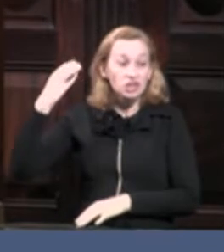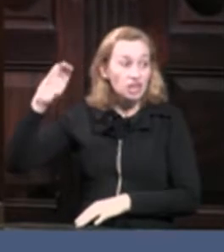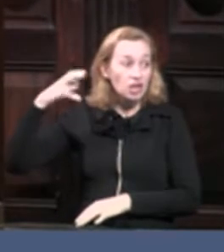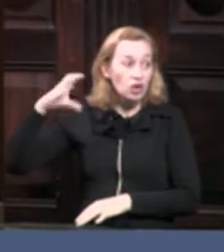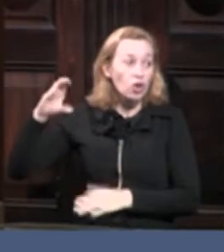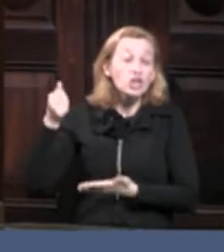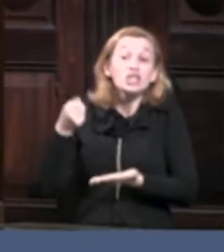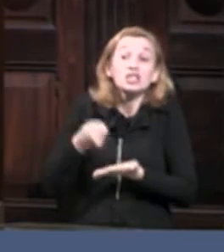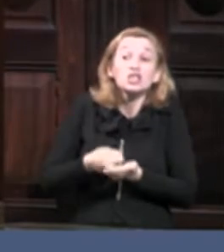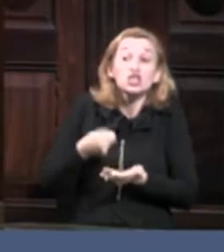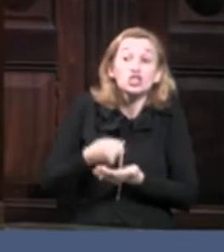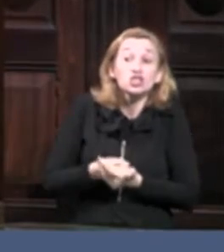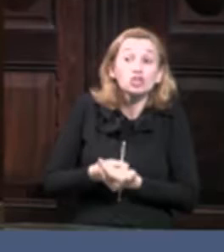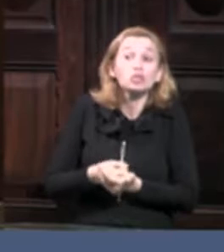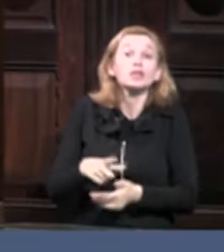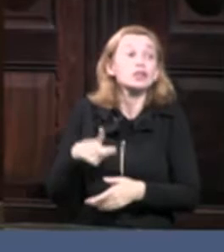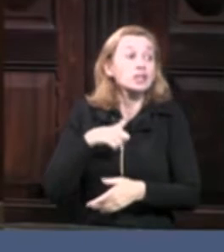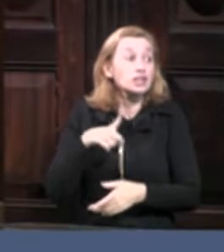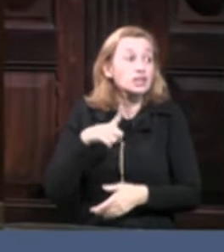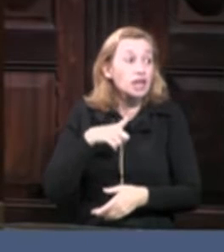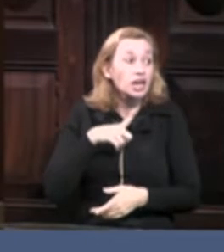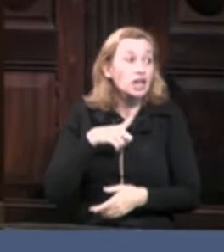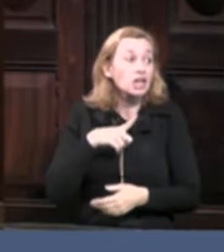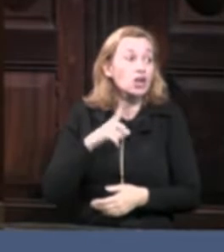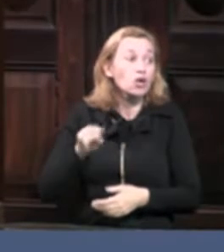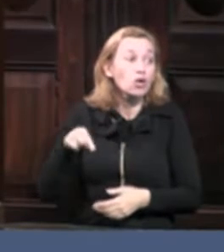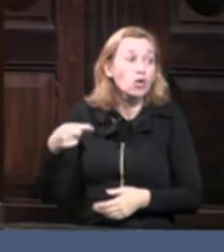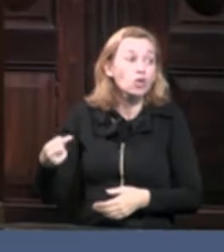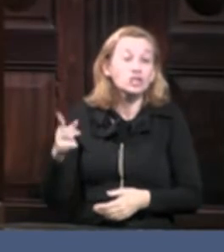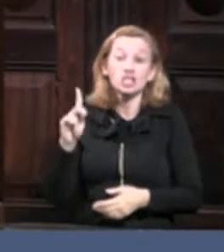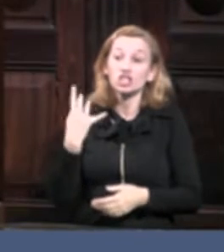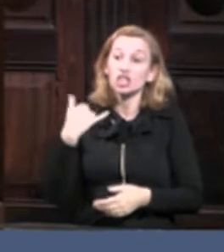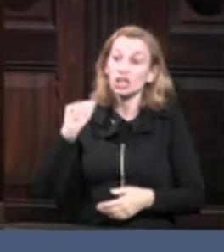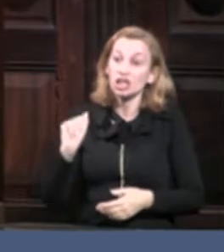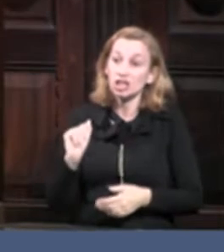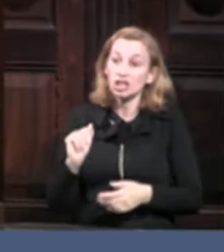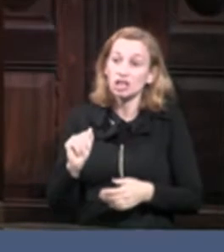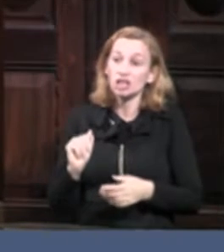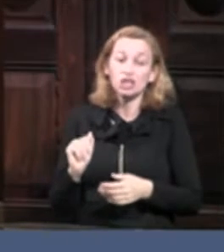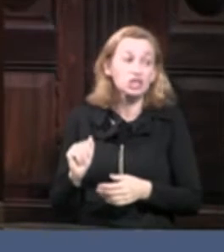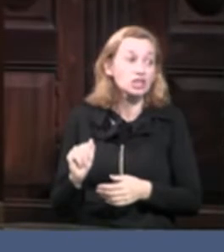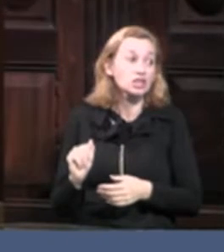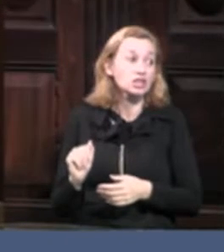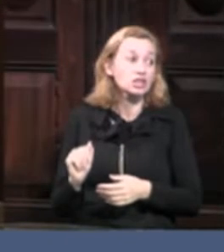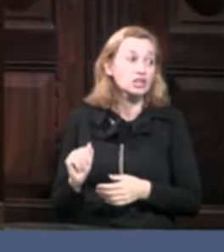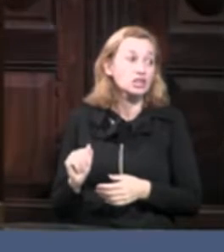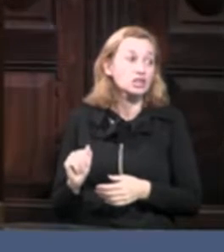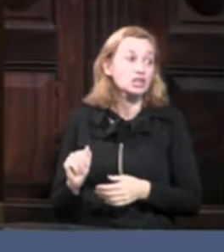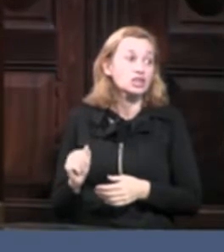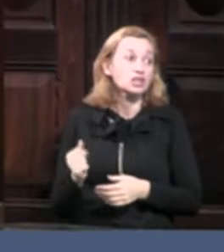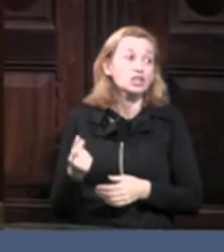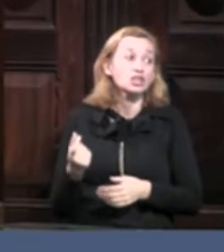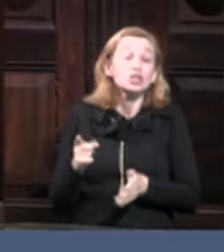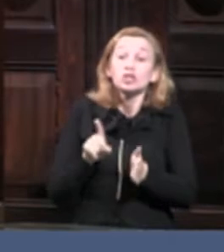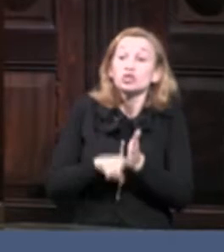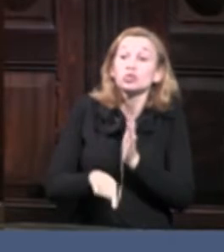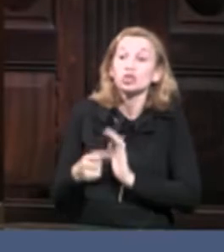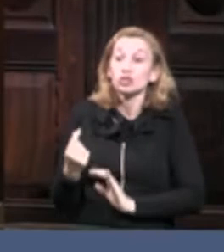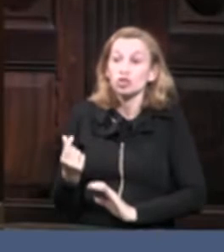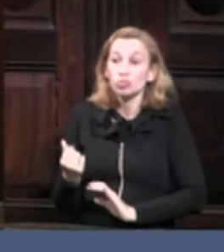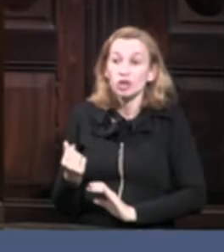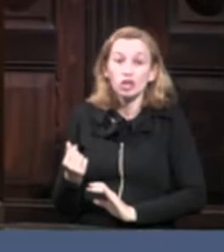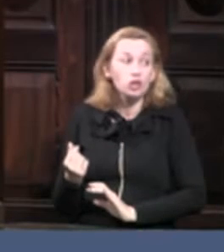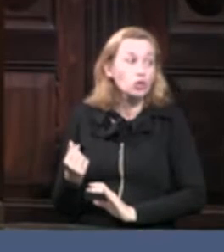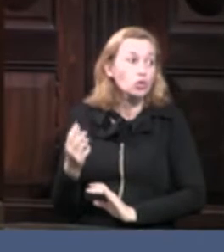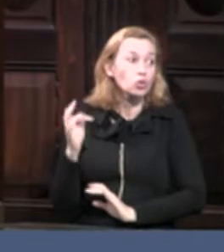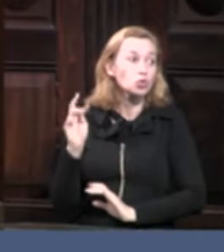que haja uma integração de transporte coletivo com a estação de Charitas de barca. O túnel foi